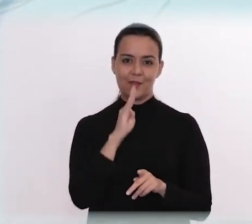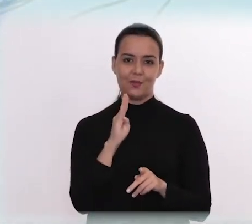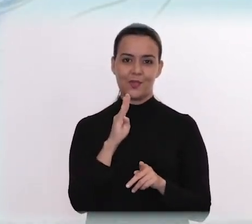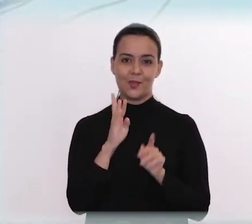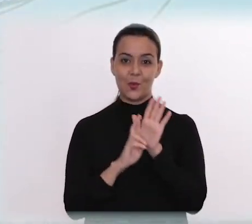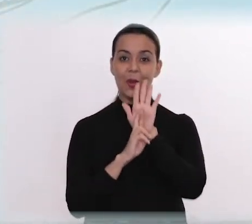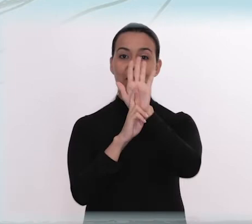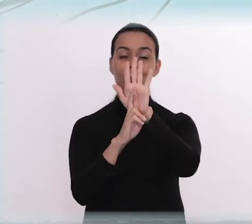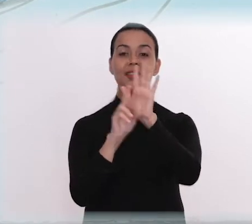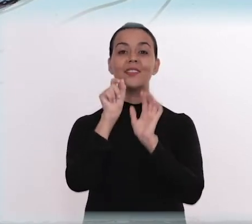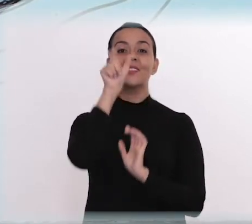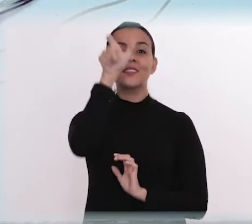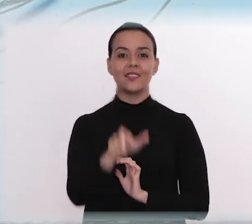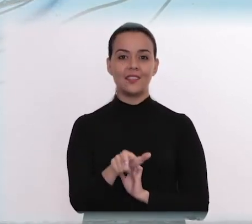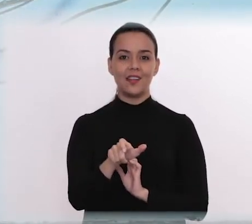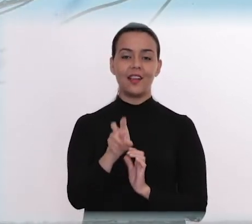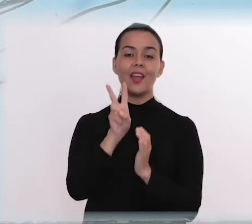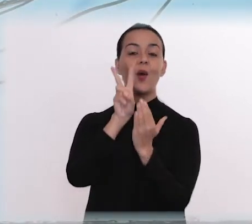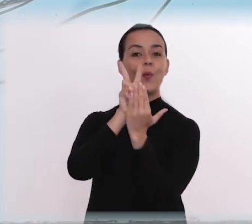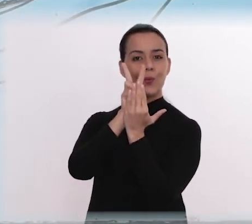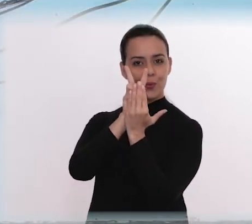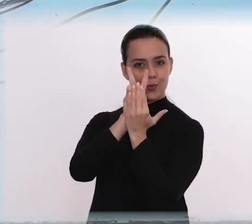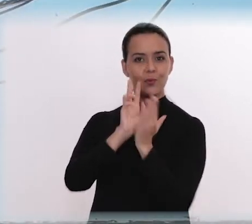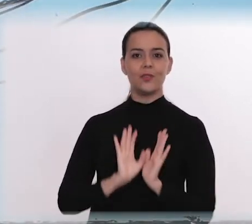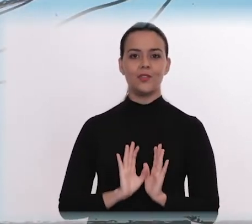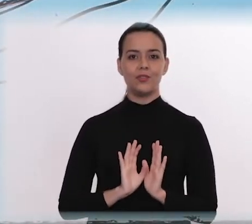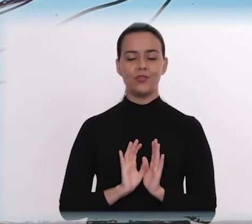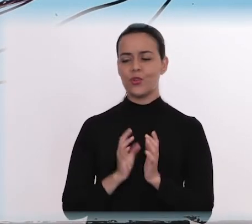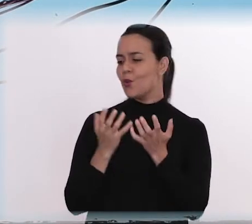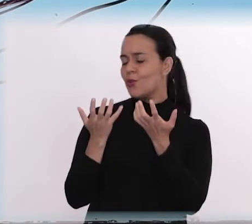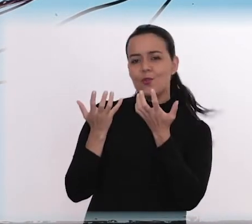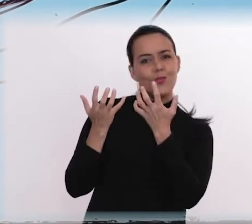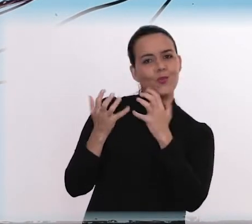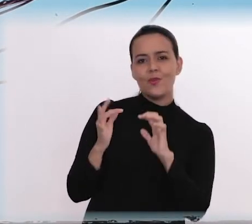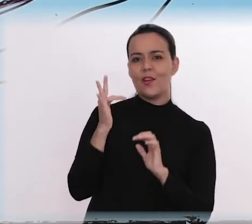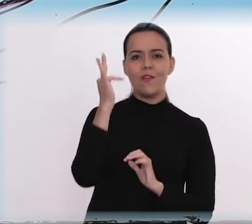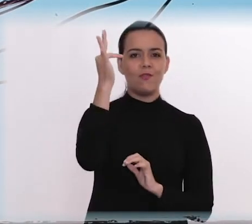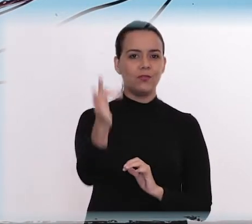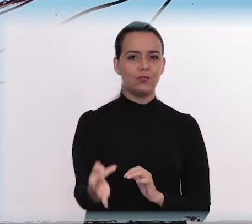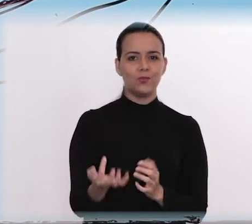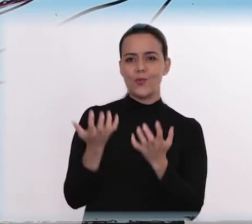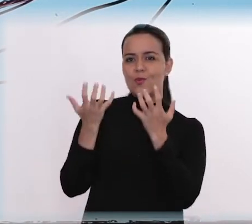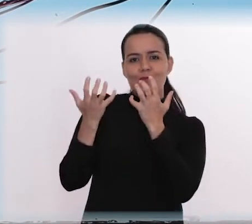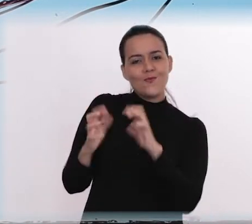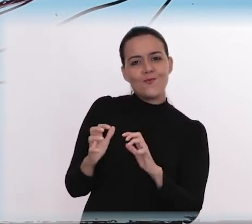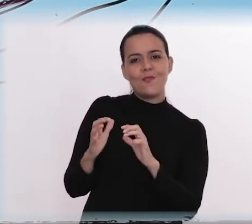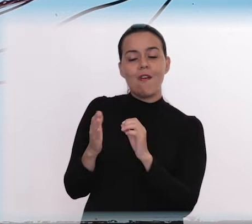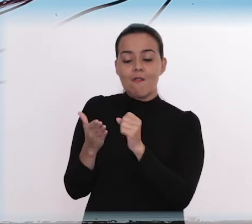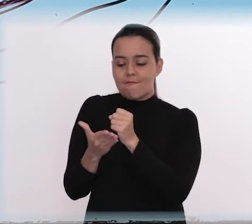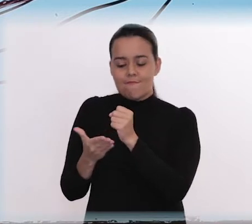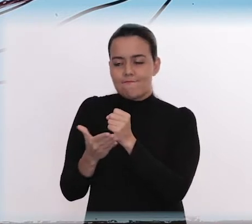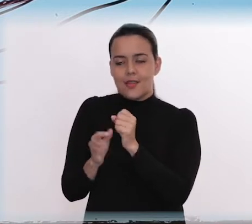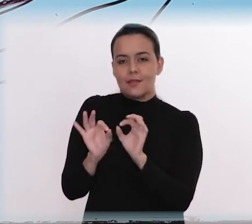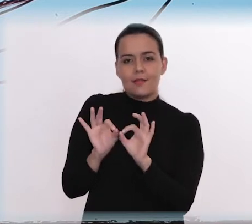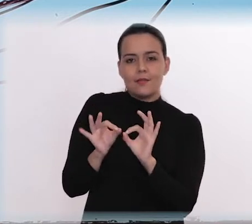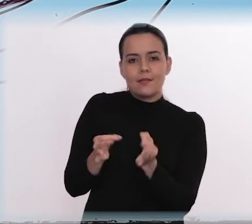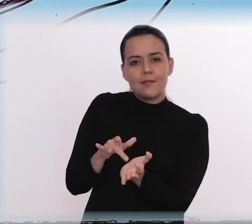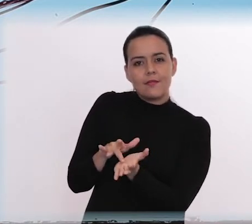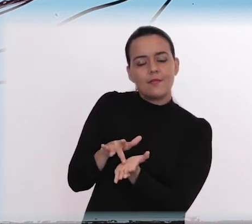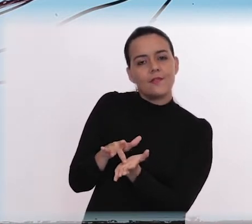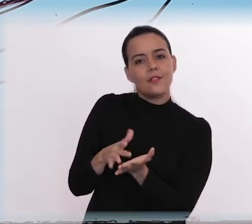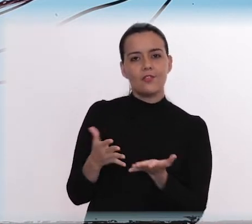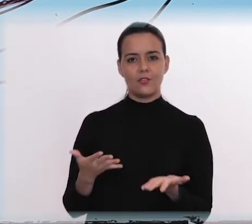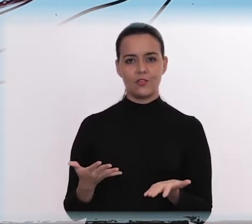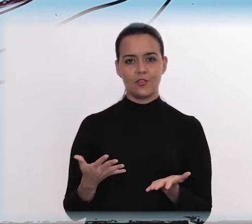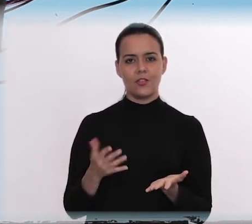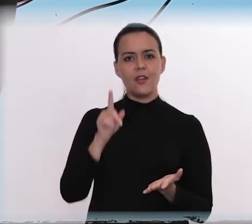Então é um lugar de plena negatividade, não ao primitivismo, não ao futurismo, e no lugar disso uma grande sátira, uma grande